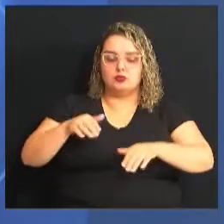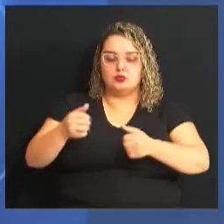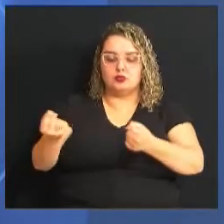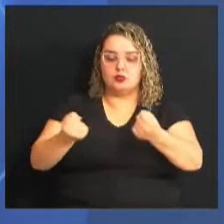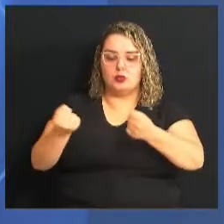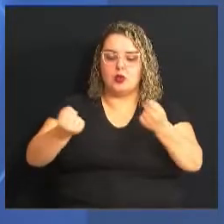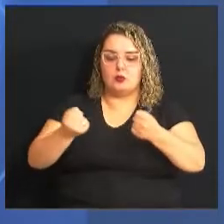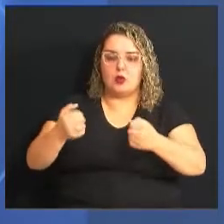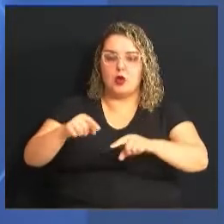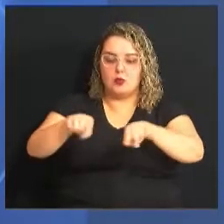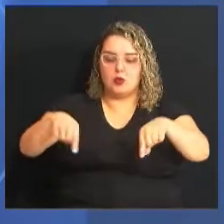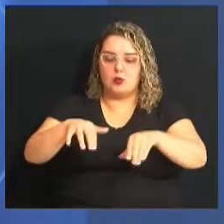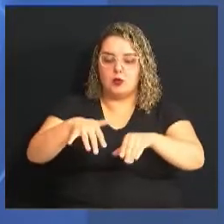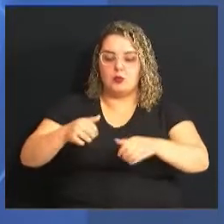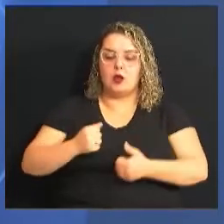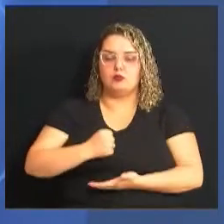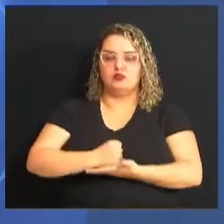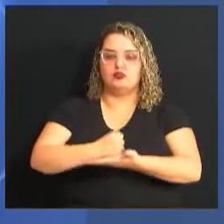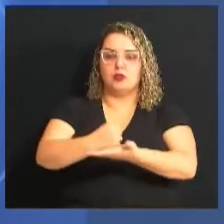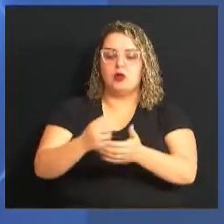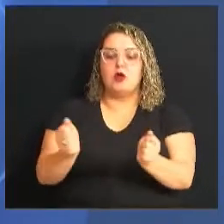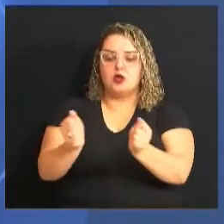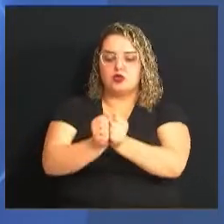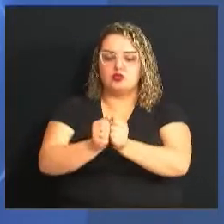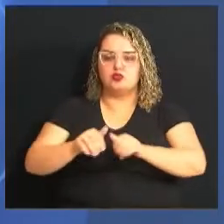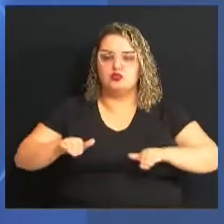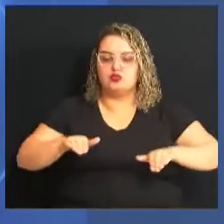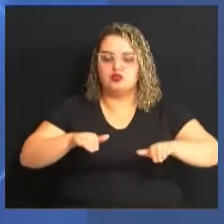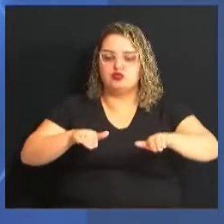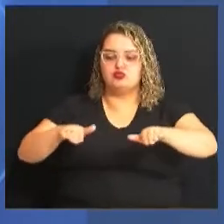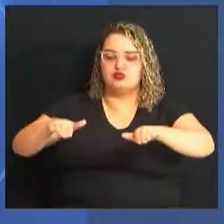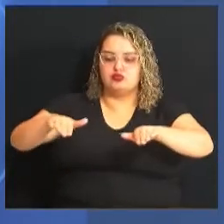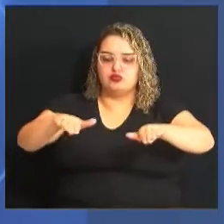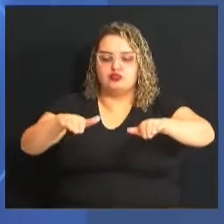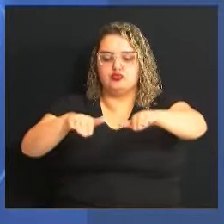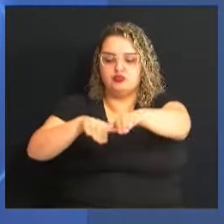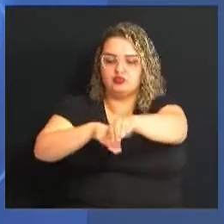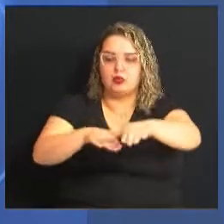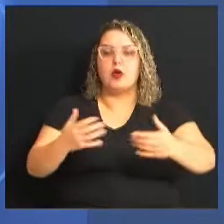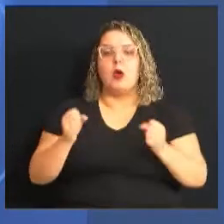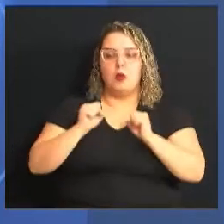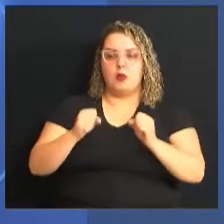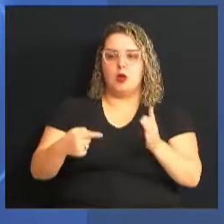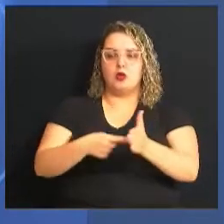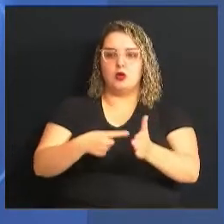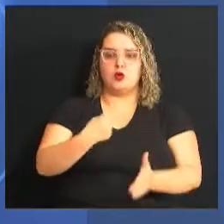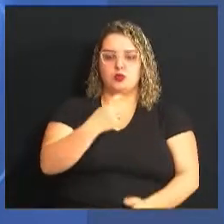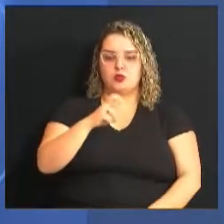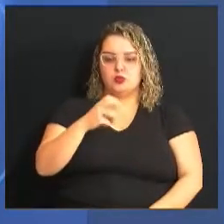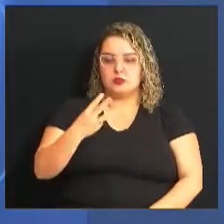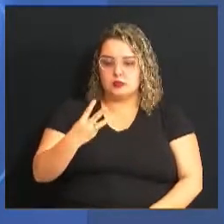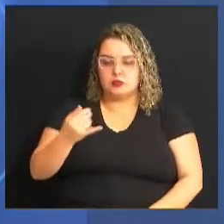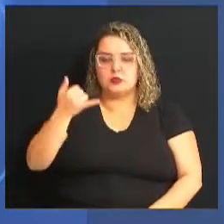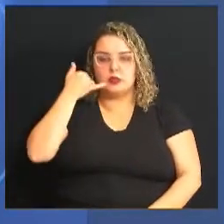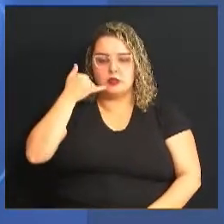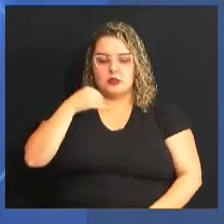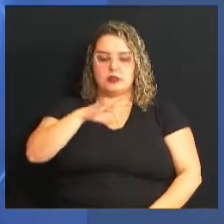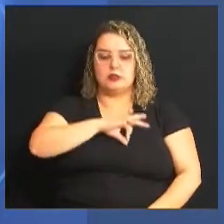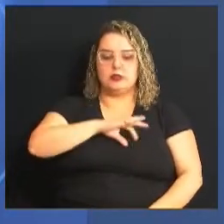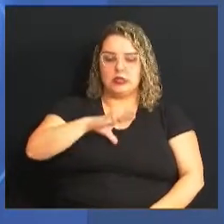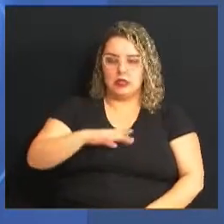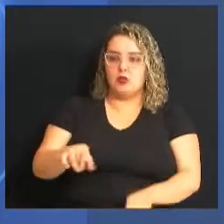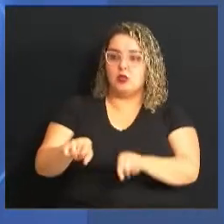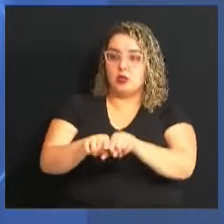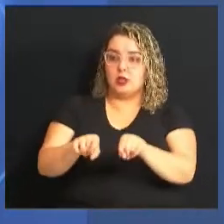A corporação lembra também que qualquer denúncia pode ser feita pelo telefone 153 da Guarda e, além disso,